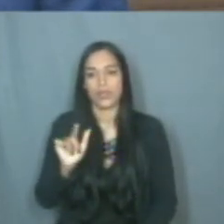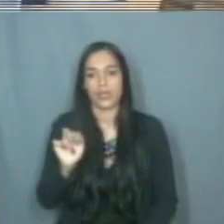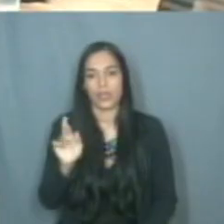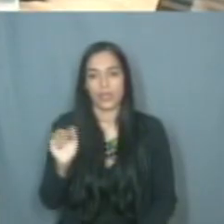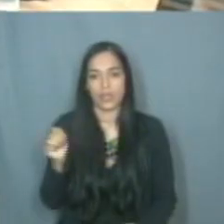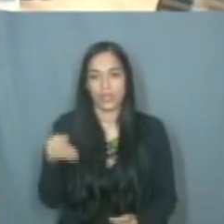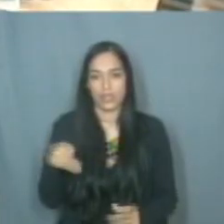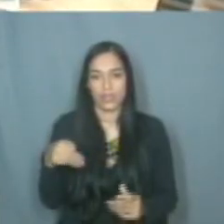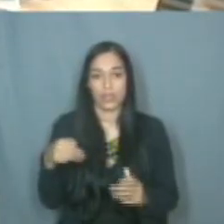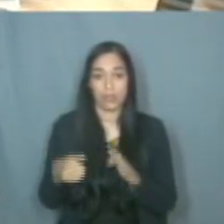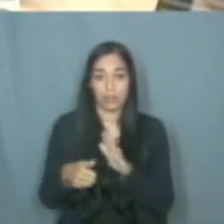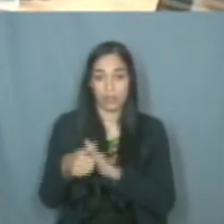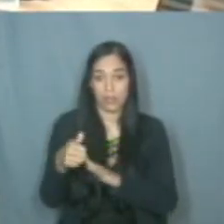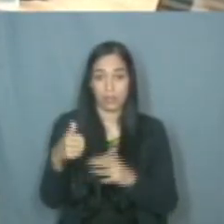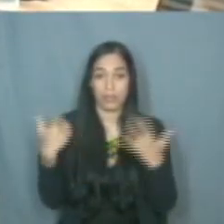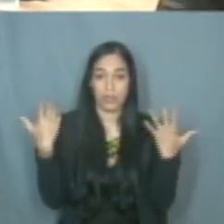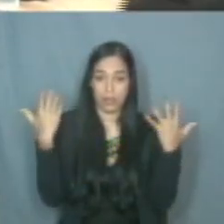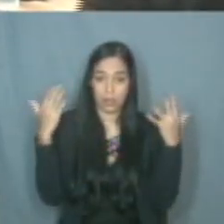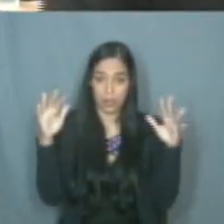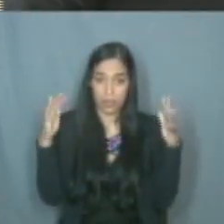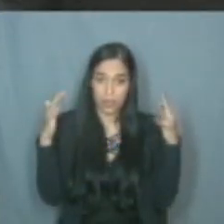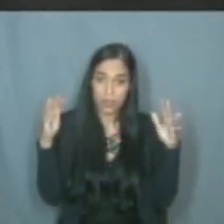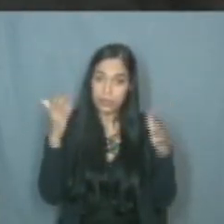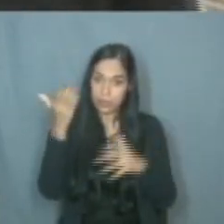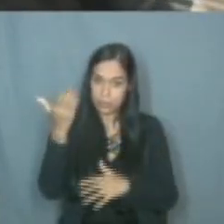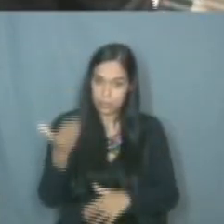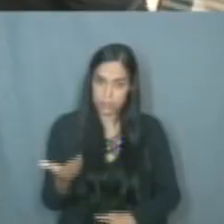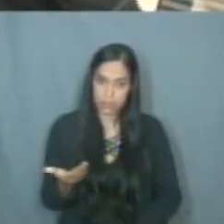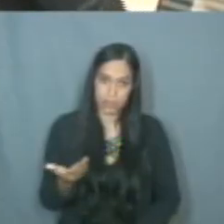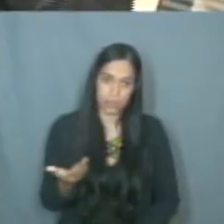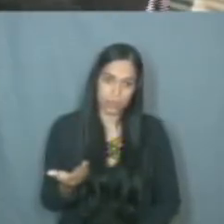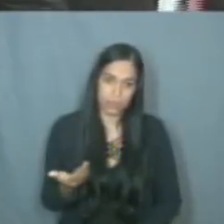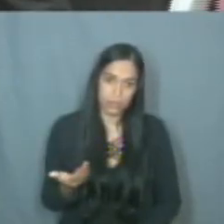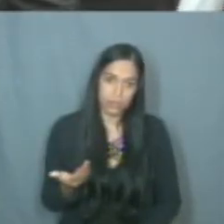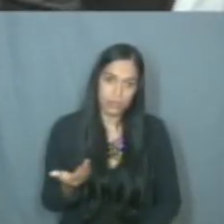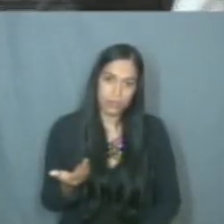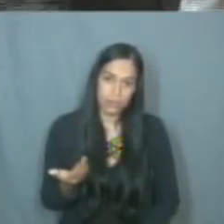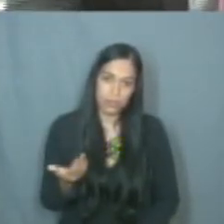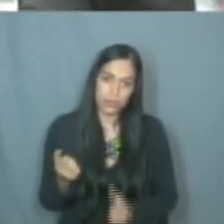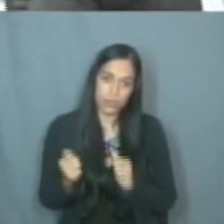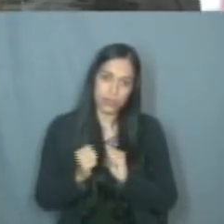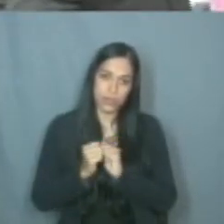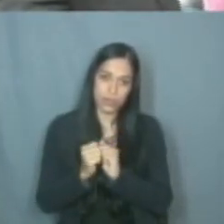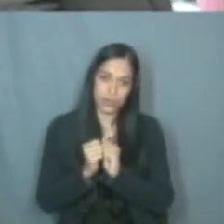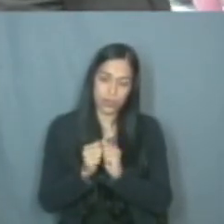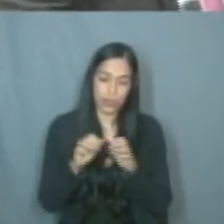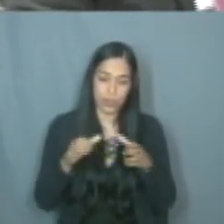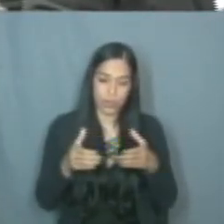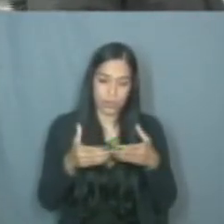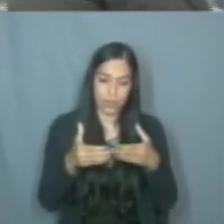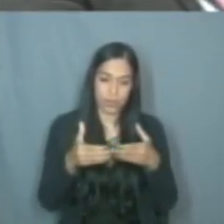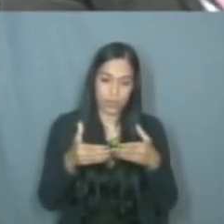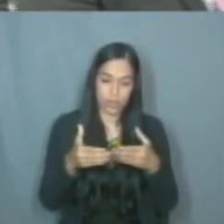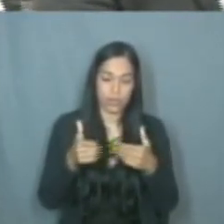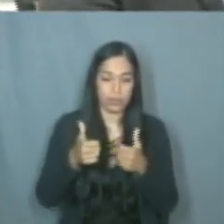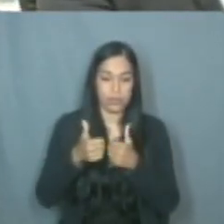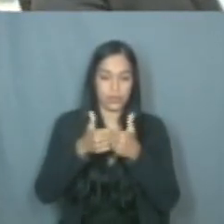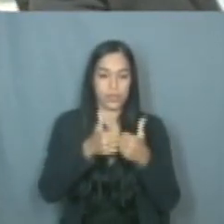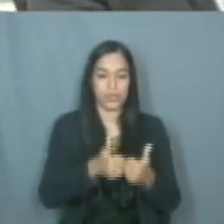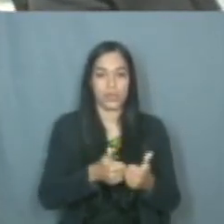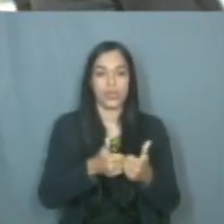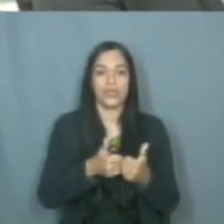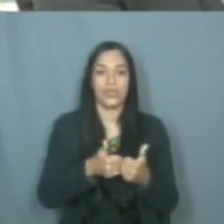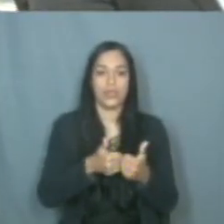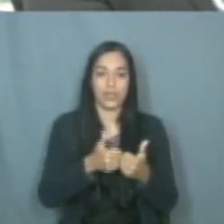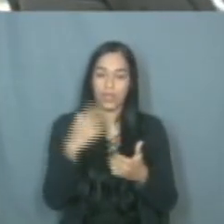Vereador Medina, primeiro parabenizar Vossa Excelência que, junto com a sua equipe de assessoria, tem